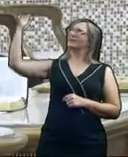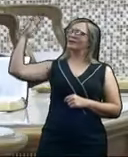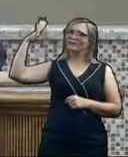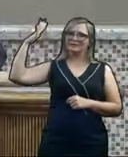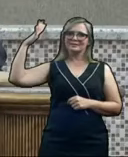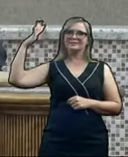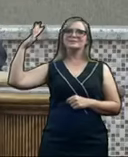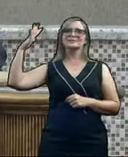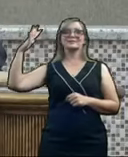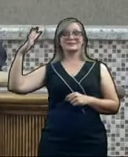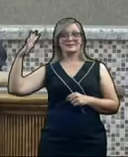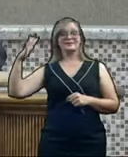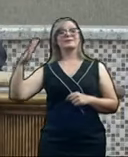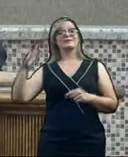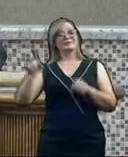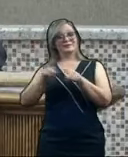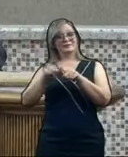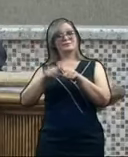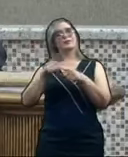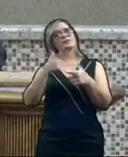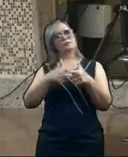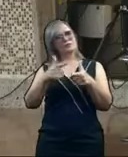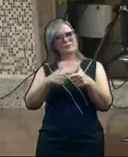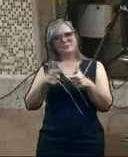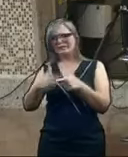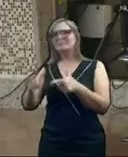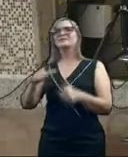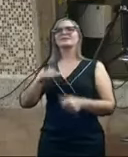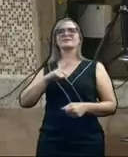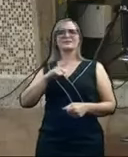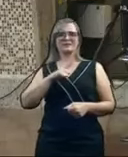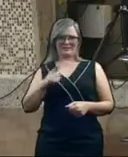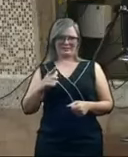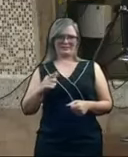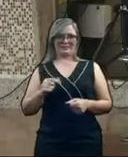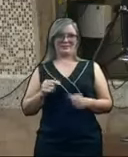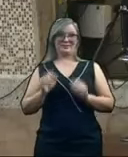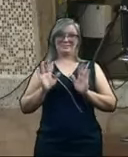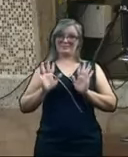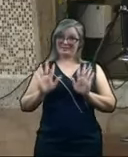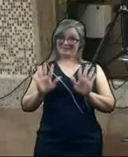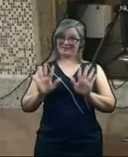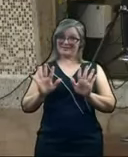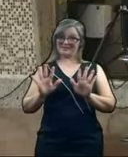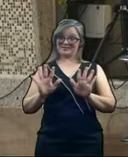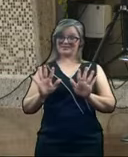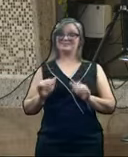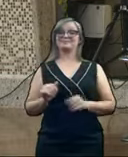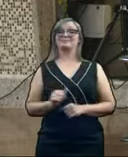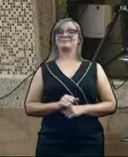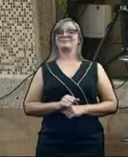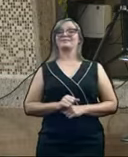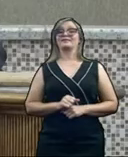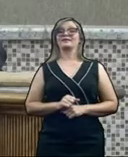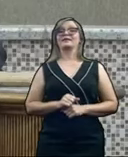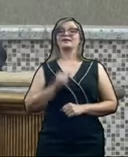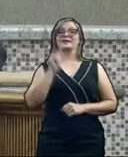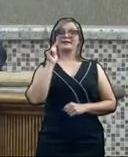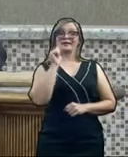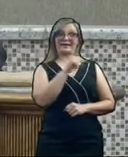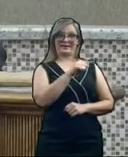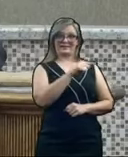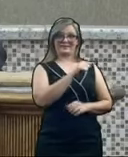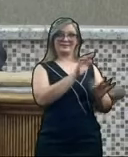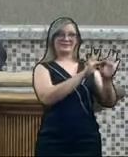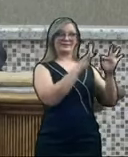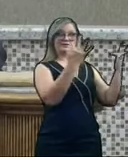mas nós também enfrentamos problemas é a diferença aqui ó Dani a